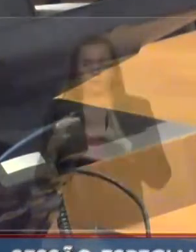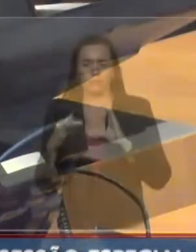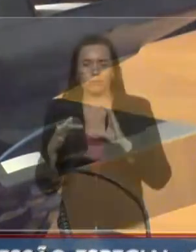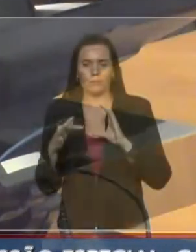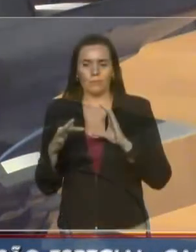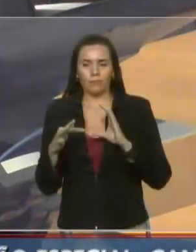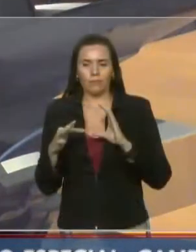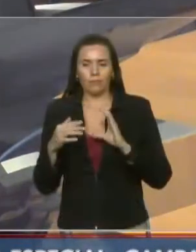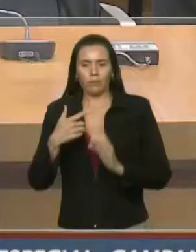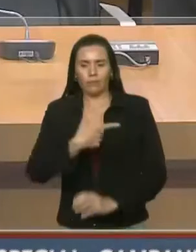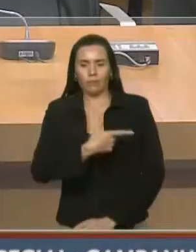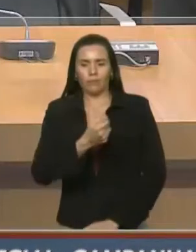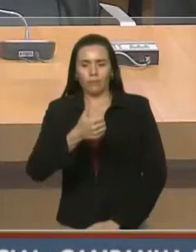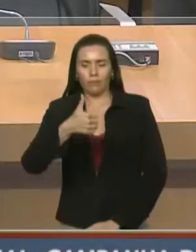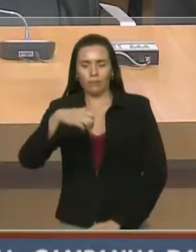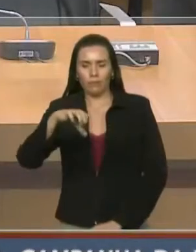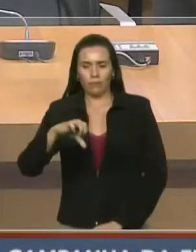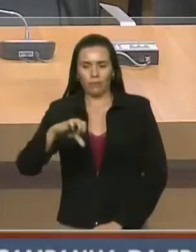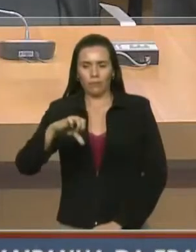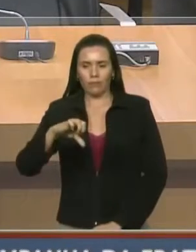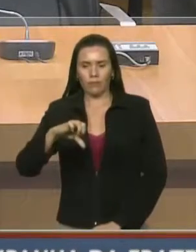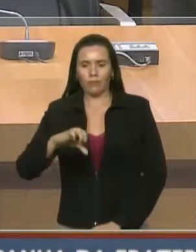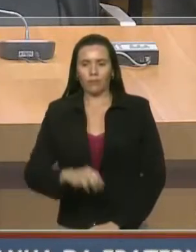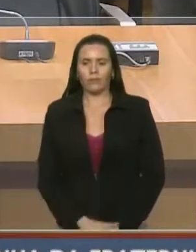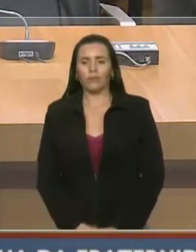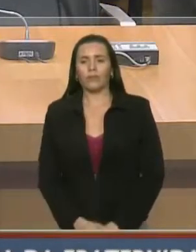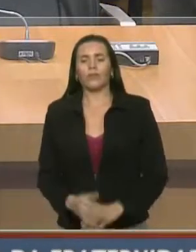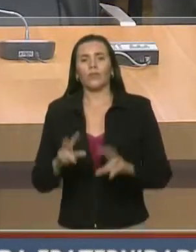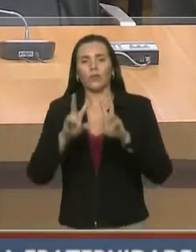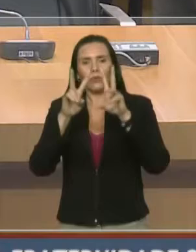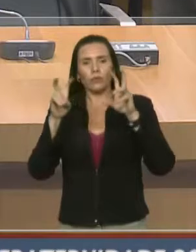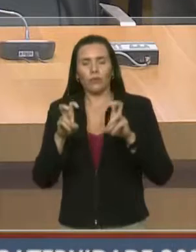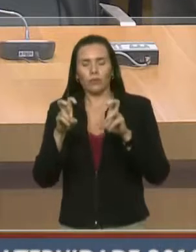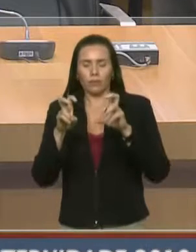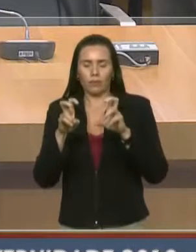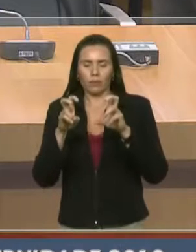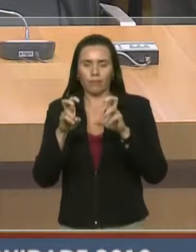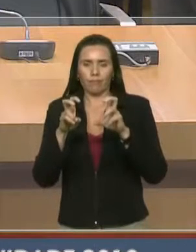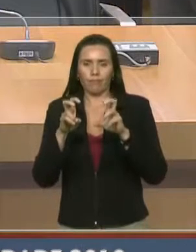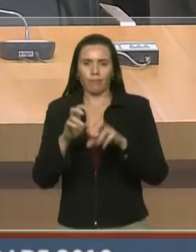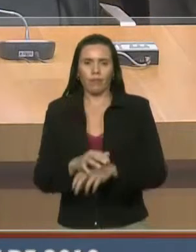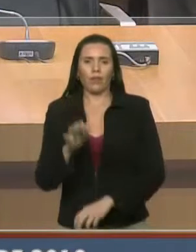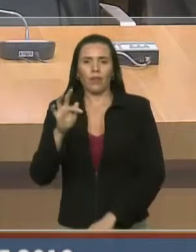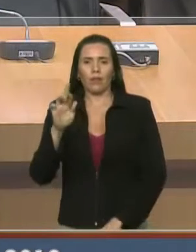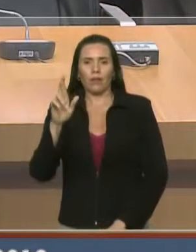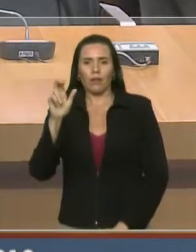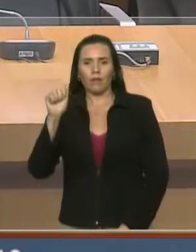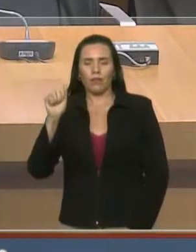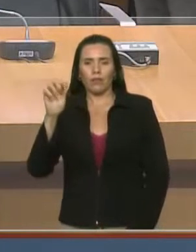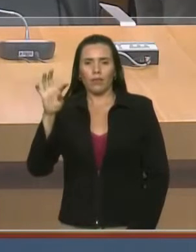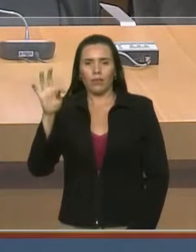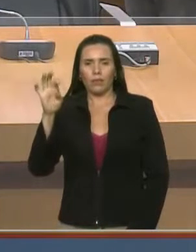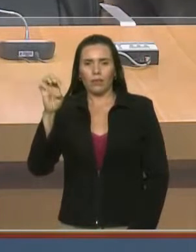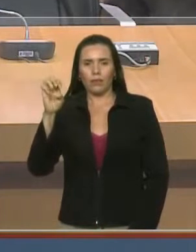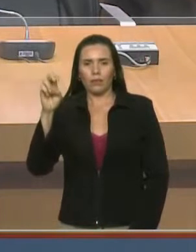Fraternidade 2019, tendo como tema Fraternidade e Políticas Públicas.